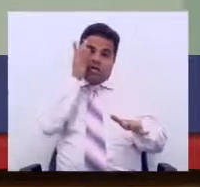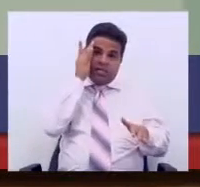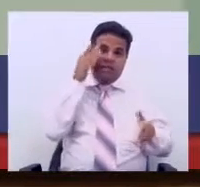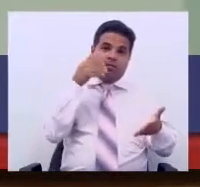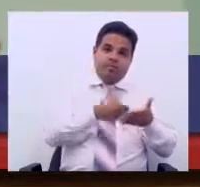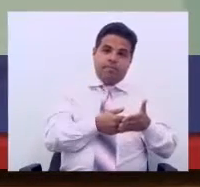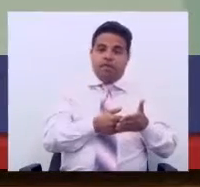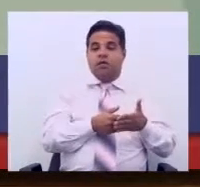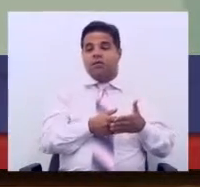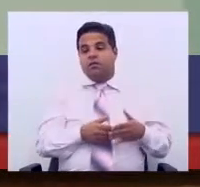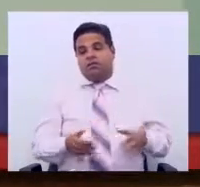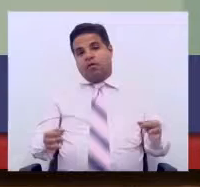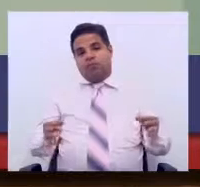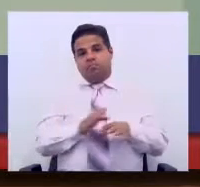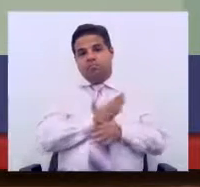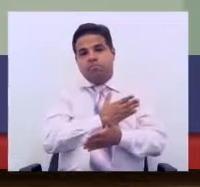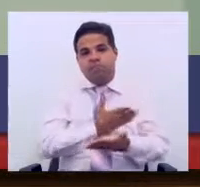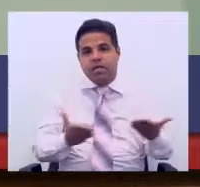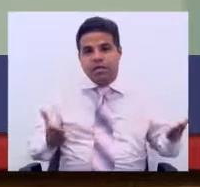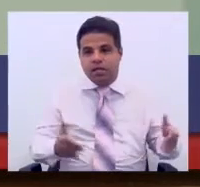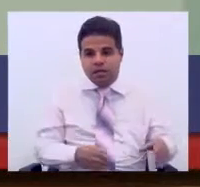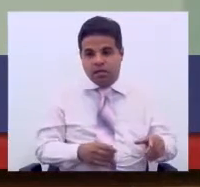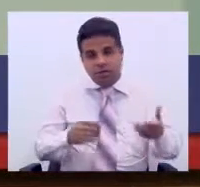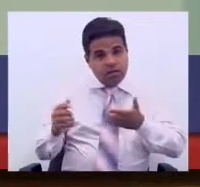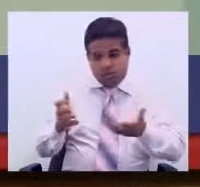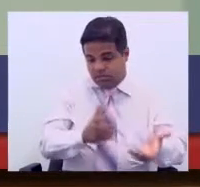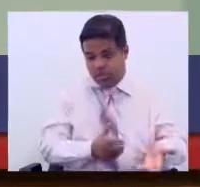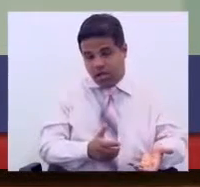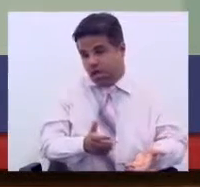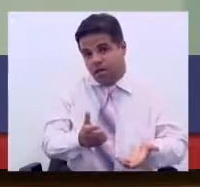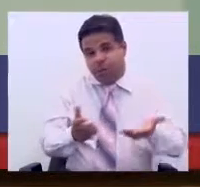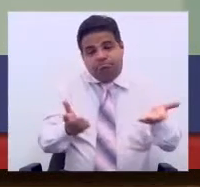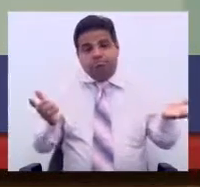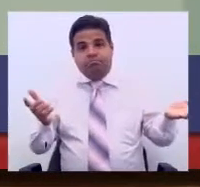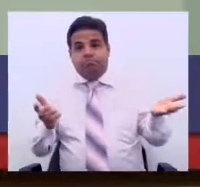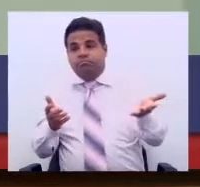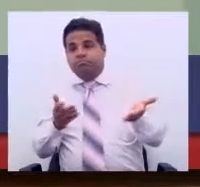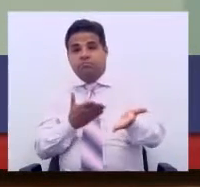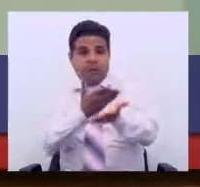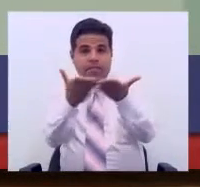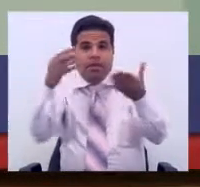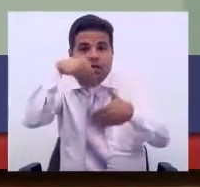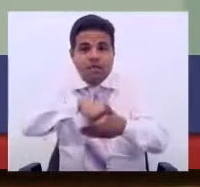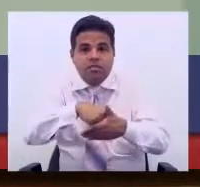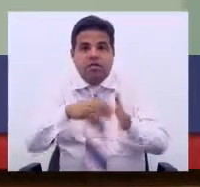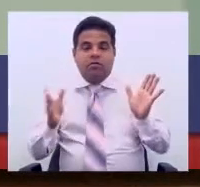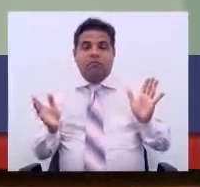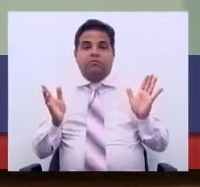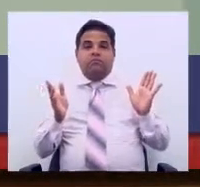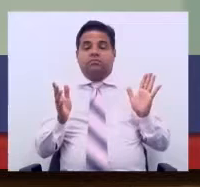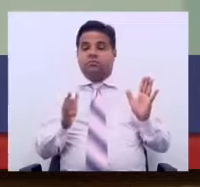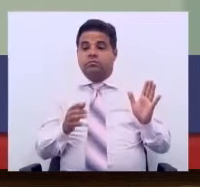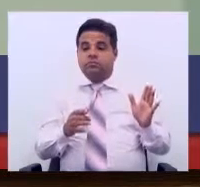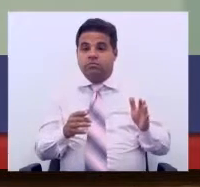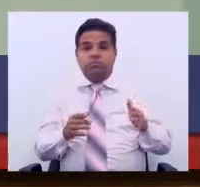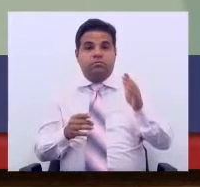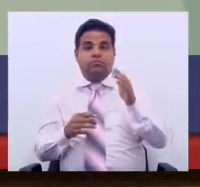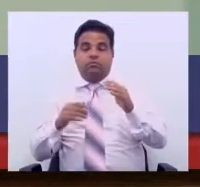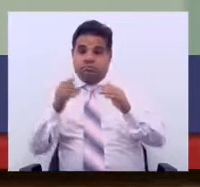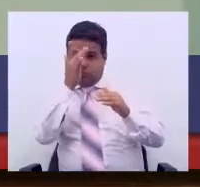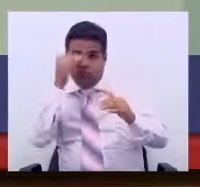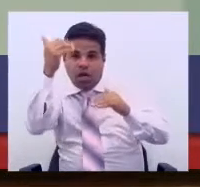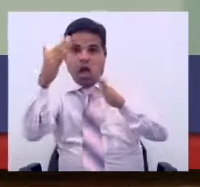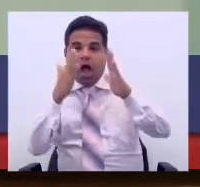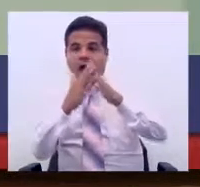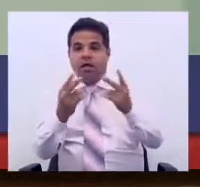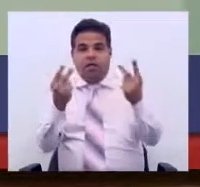prefeito não será do PT, e eles querem verdade. Vai perder a eleição? O telespectador está em casa